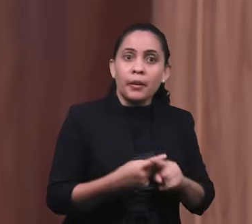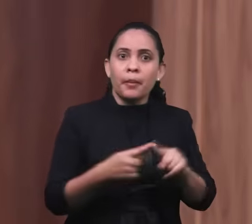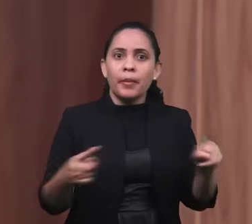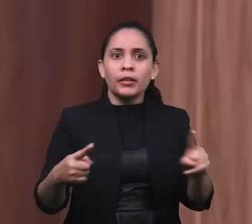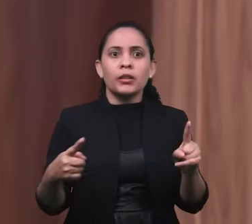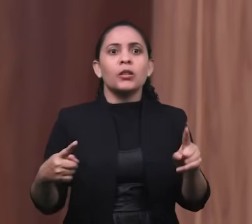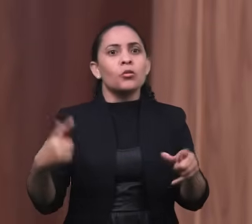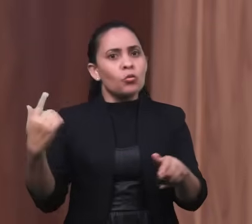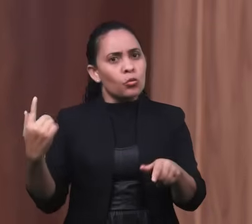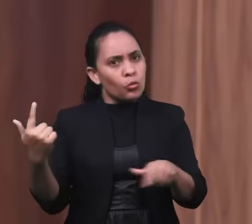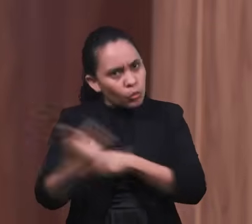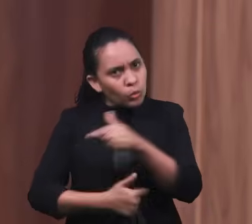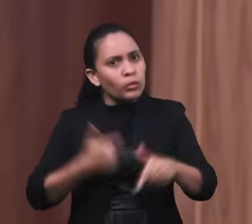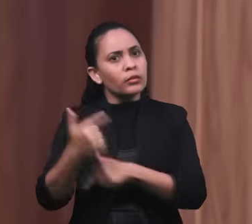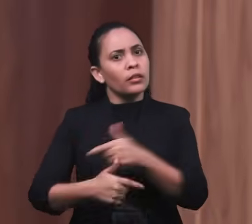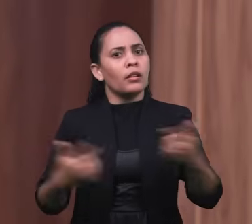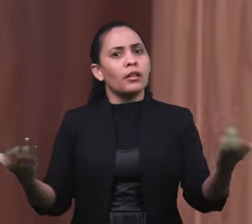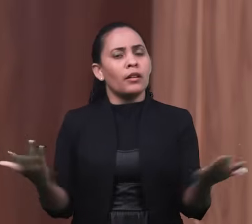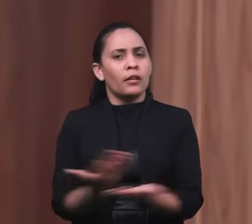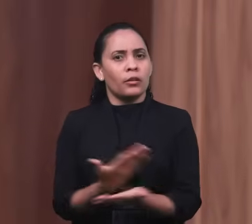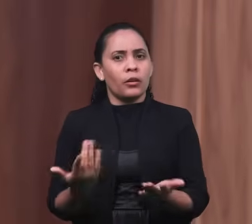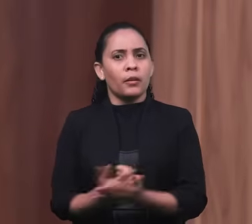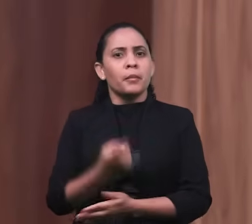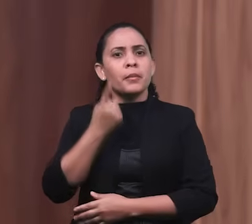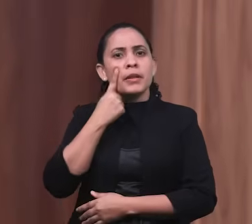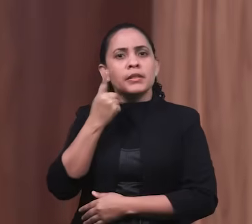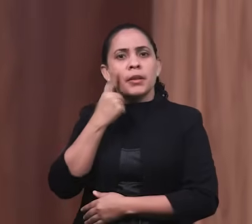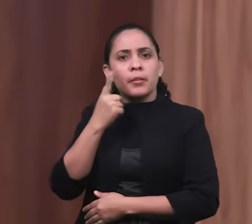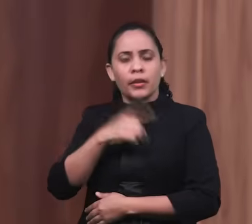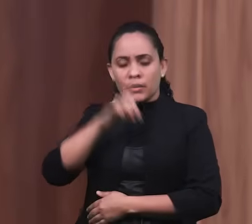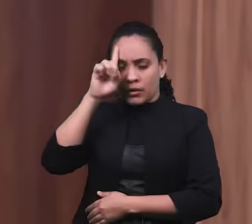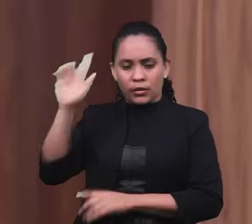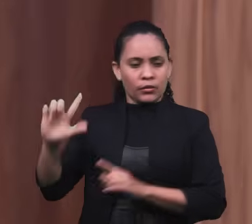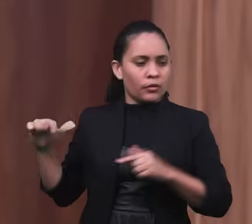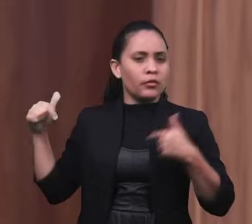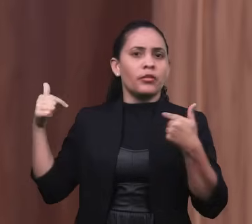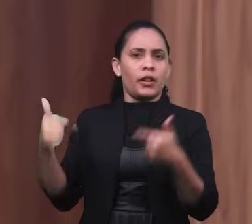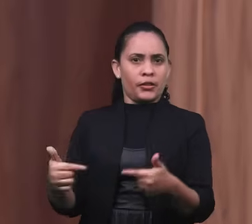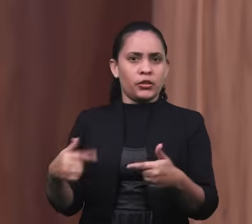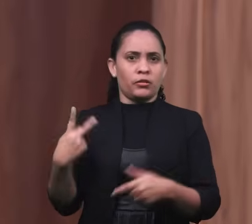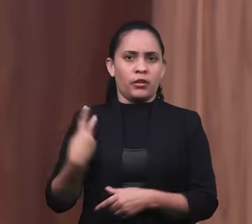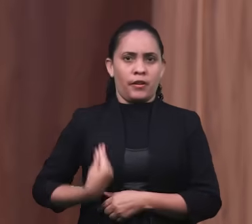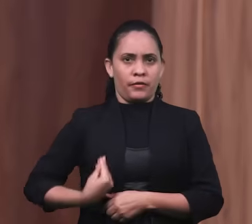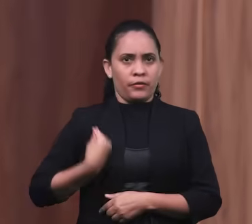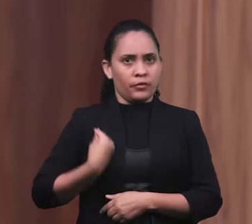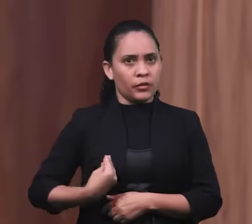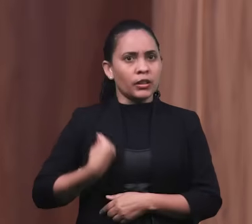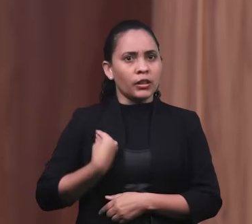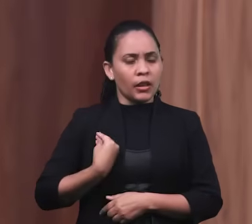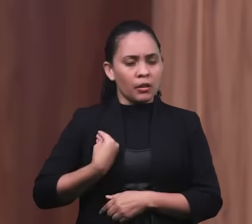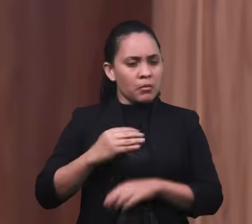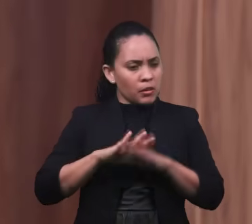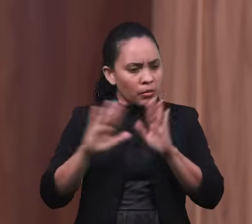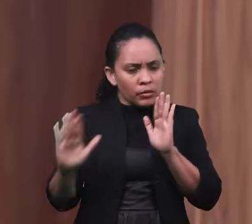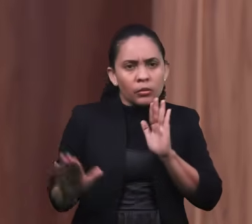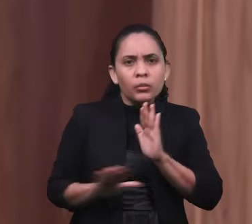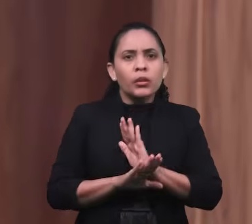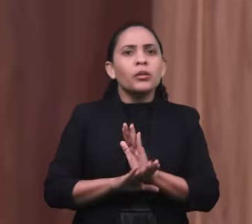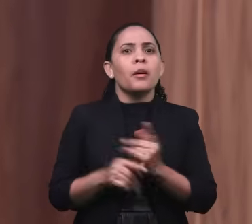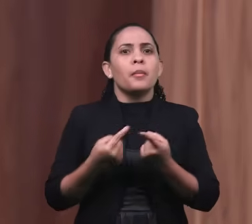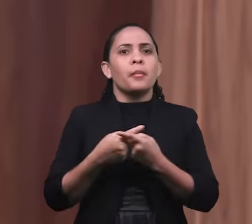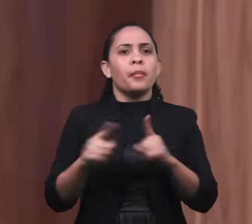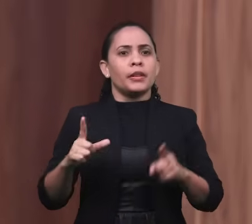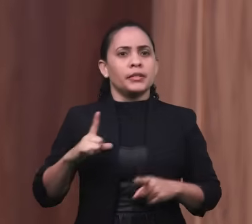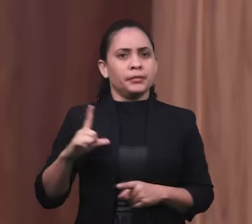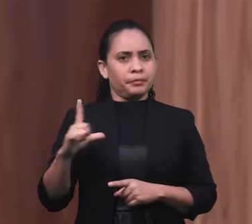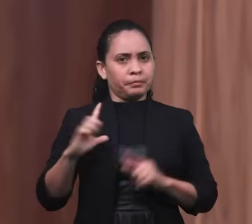estava fortalecido, porque ele começou a ver sinais da presença de Deus na vida dele. Mesmo ele sendo o menor da casa dele, mas ele tinha